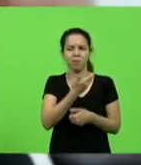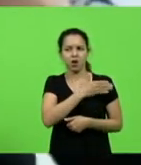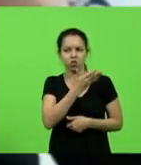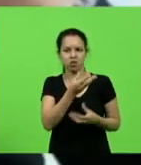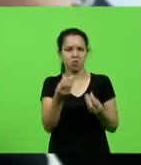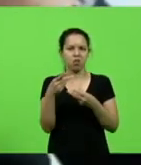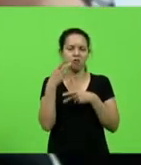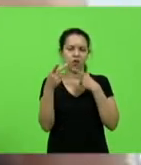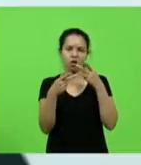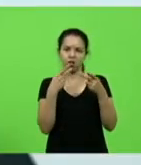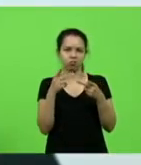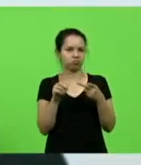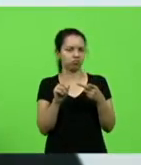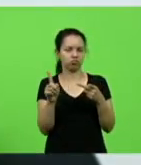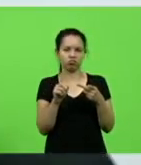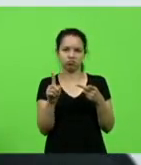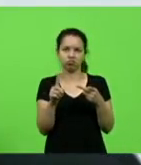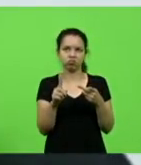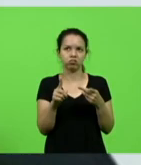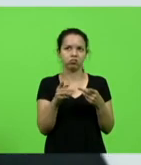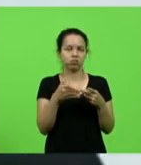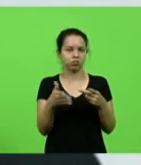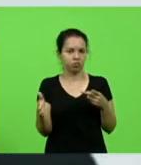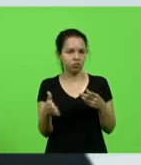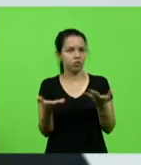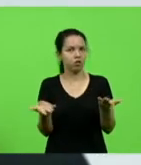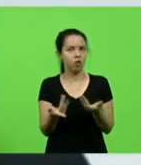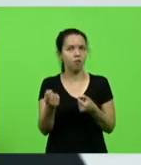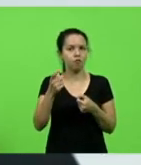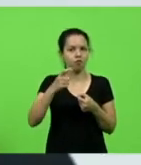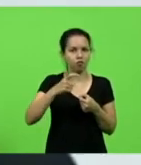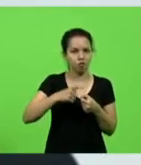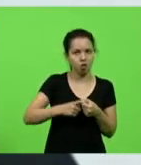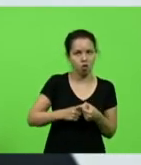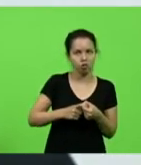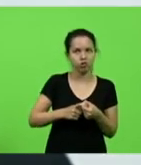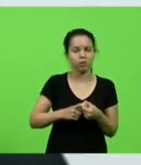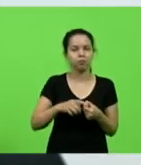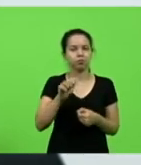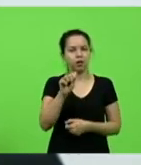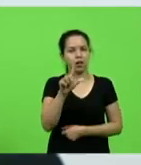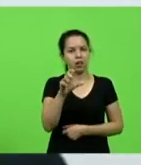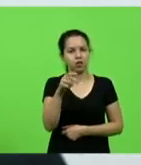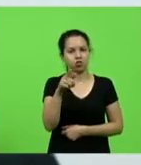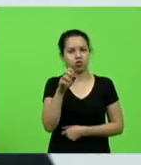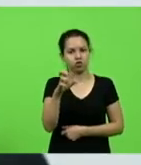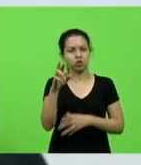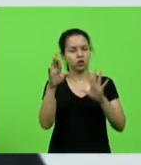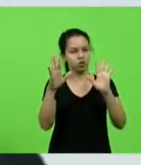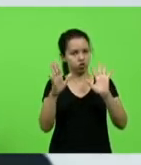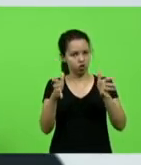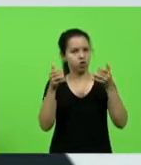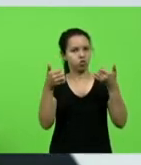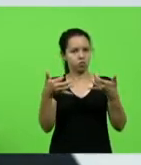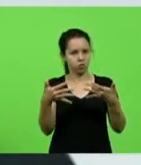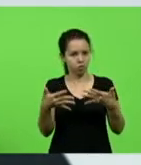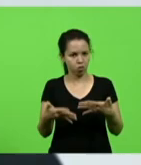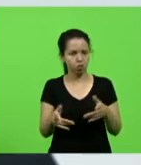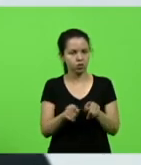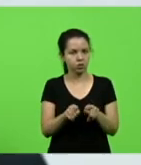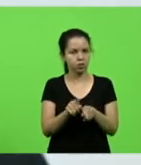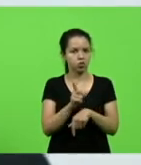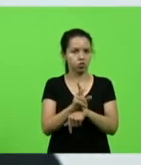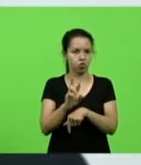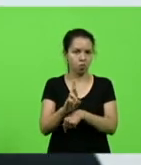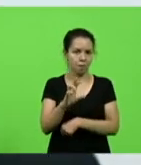isso. Eu gostaria, então, retomar aquilo que o Alexandre Magno falou e também o Dr. Marcelo,